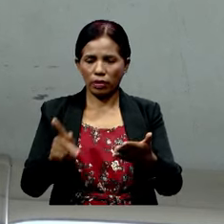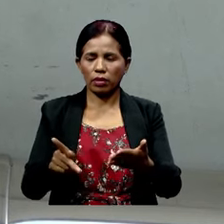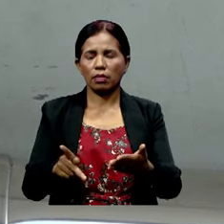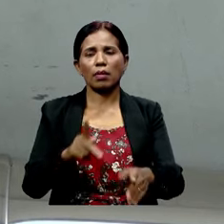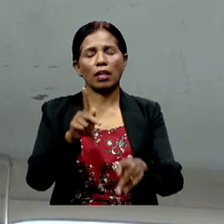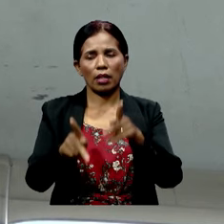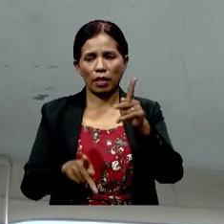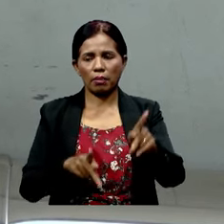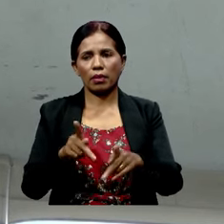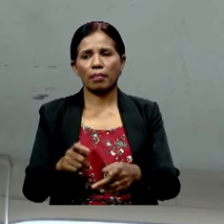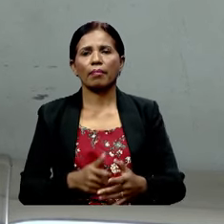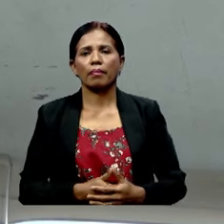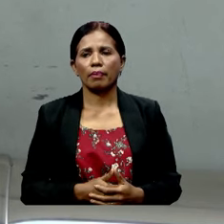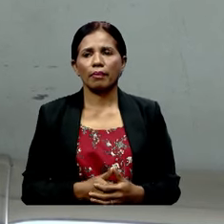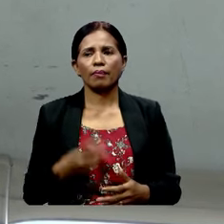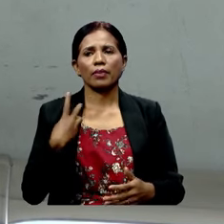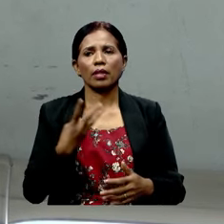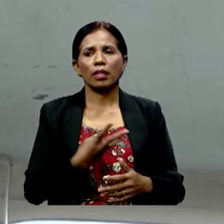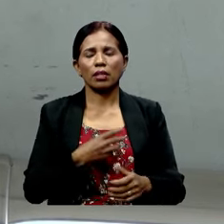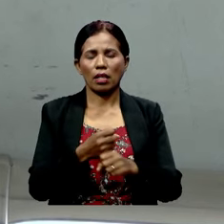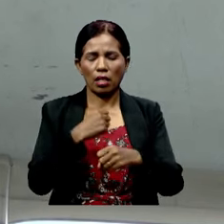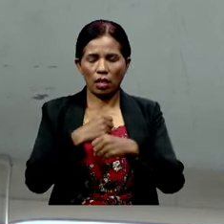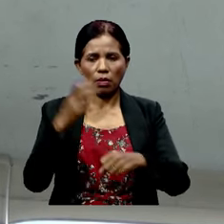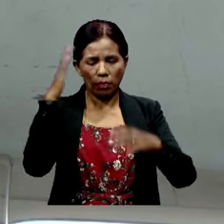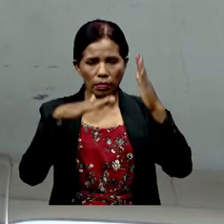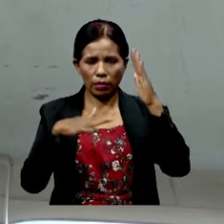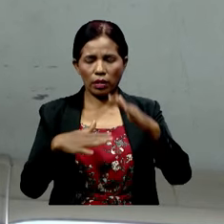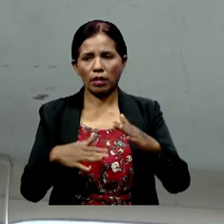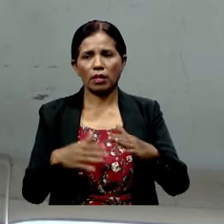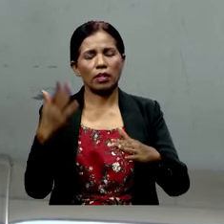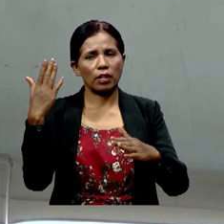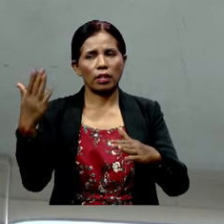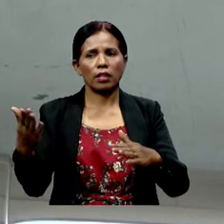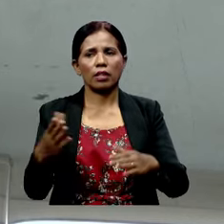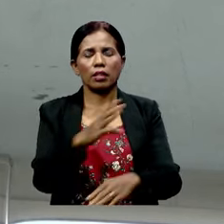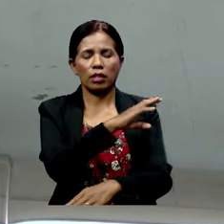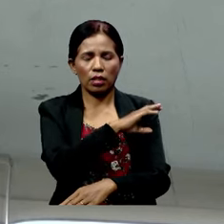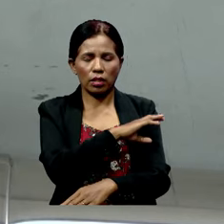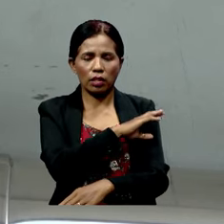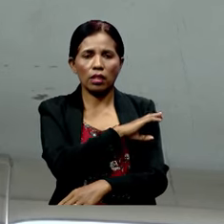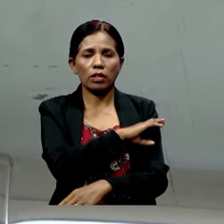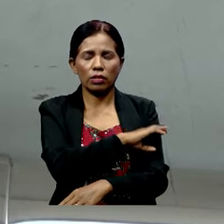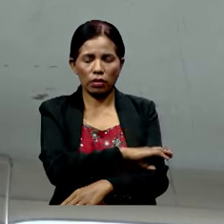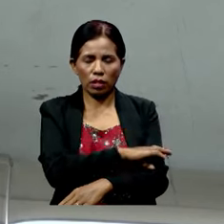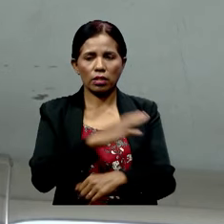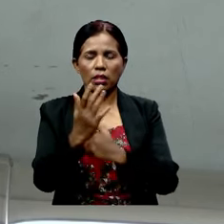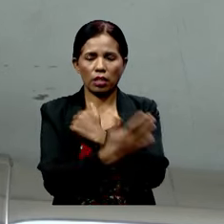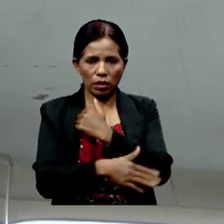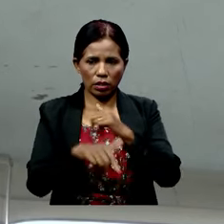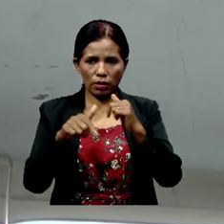ita anessa provoca situação ia que a manar raí Rai Lara